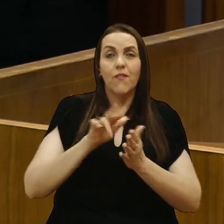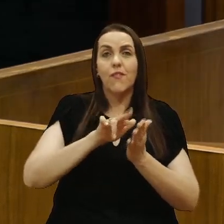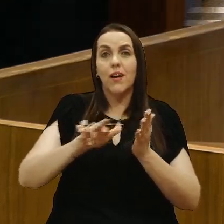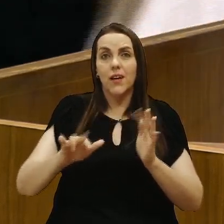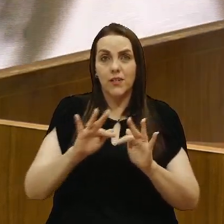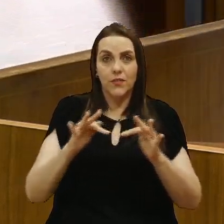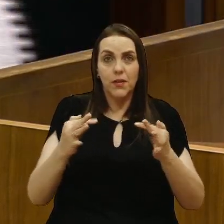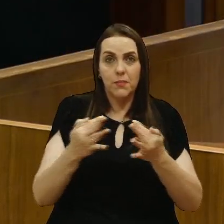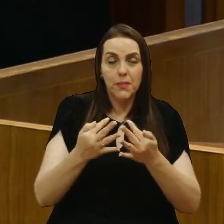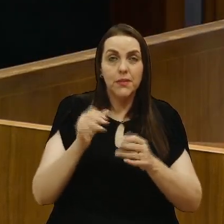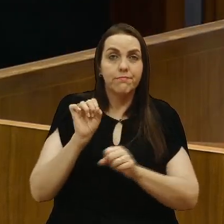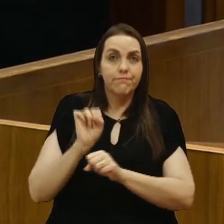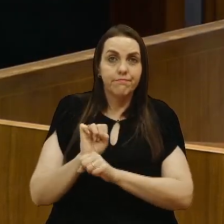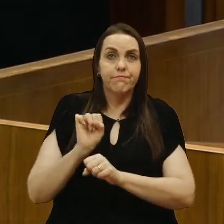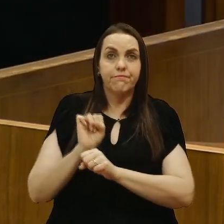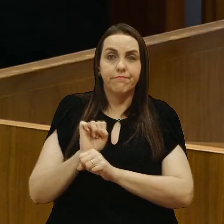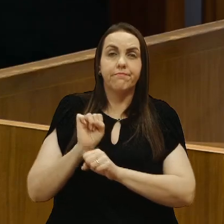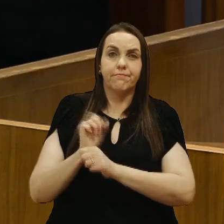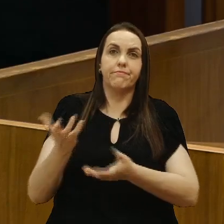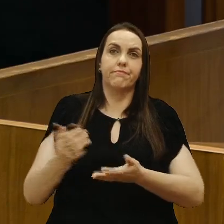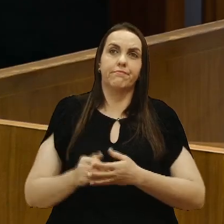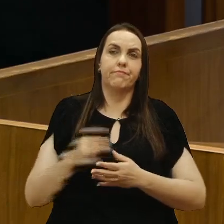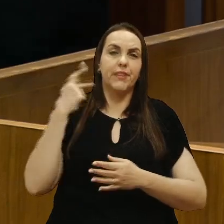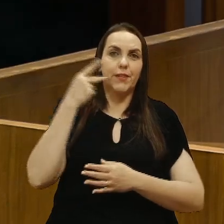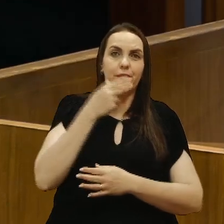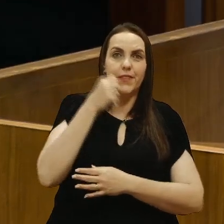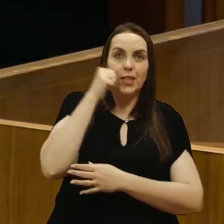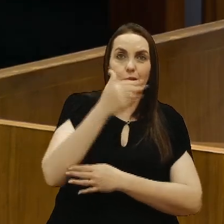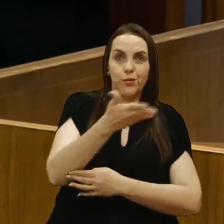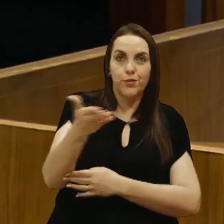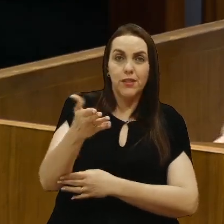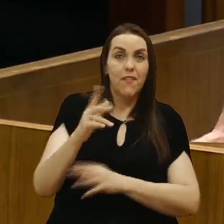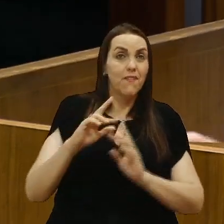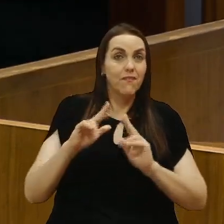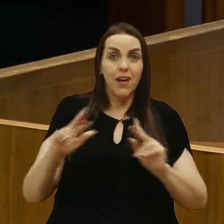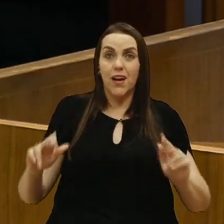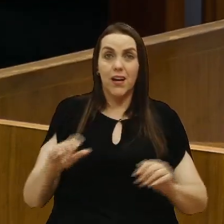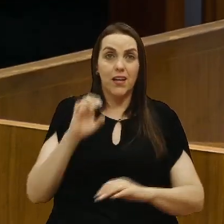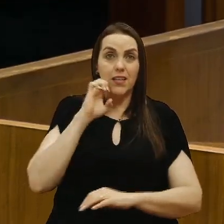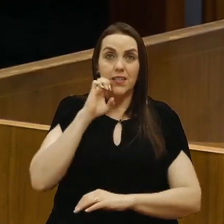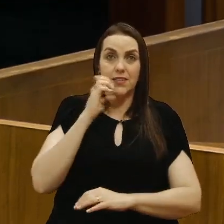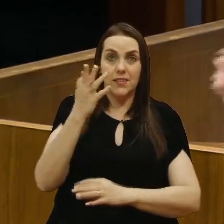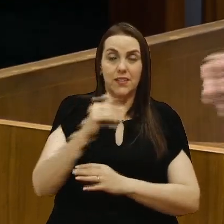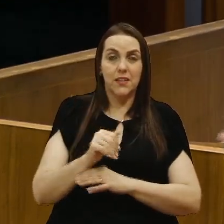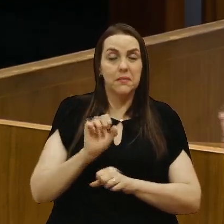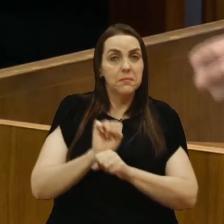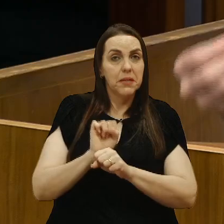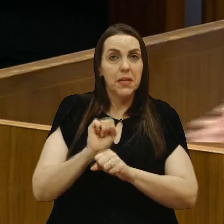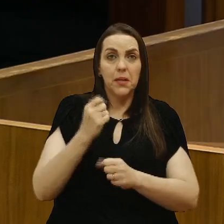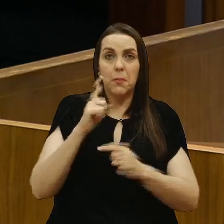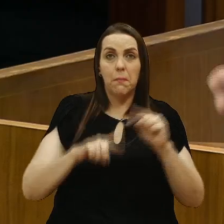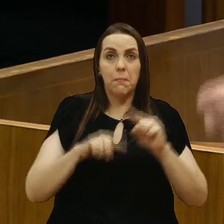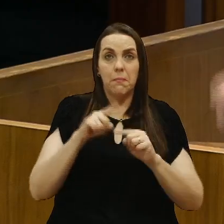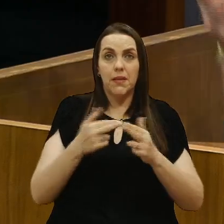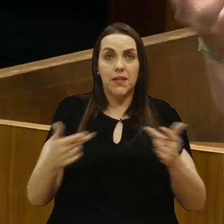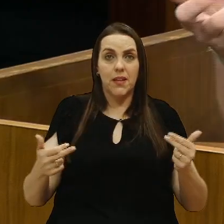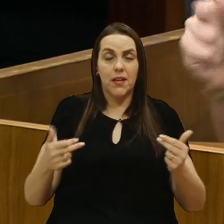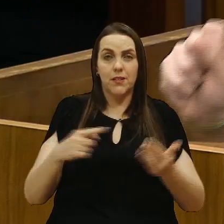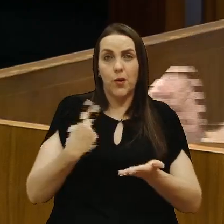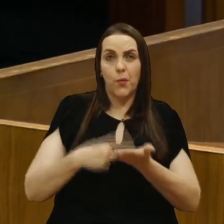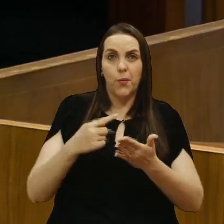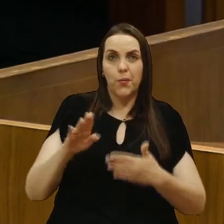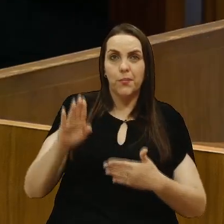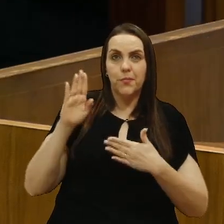estão aguardando, vereadores e vereadoras, várias famílias, vereadora Estela, estão aguardando material. E tiveram o compromisso da Secretaria de que teriam